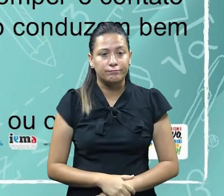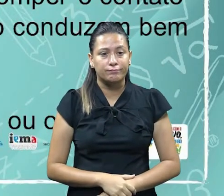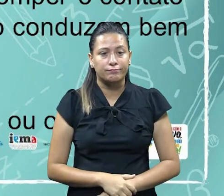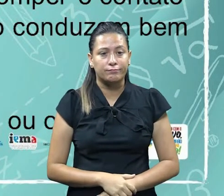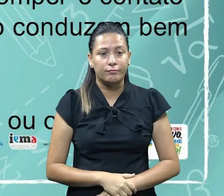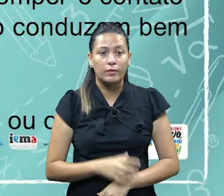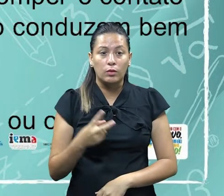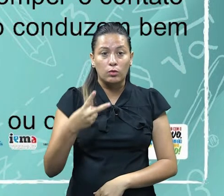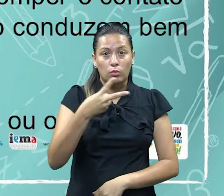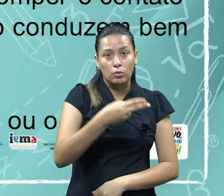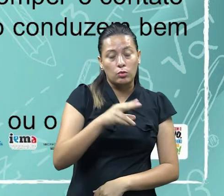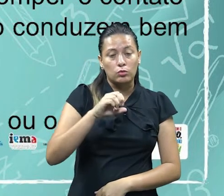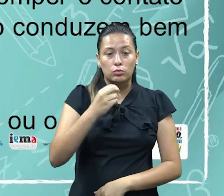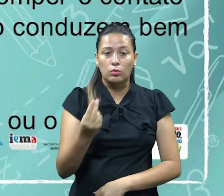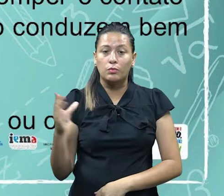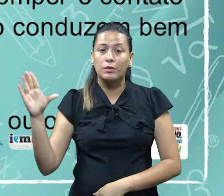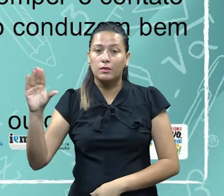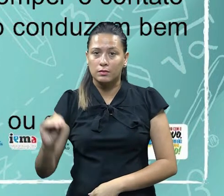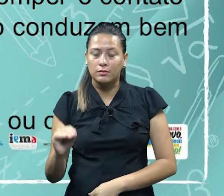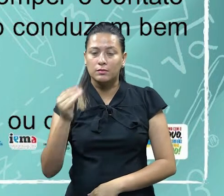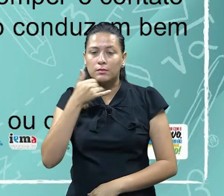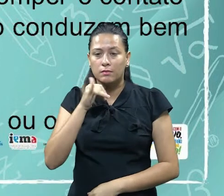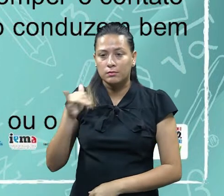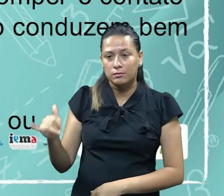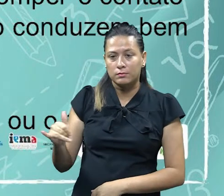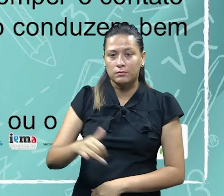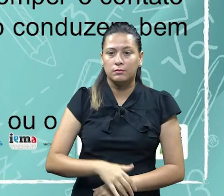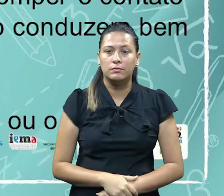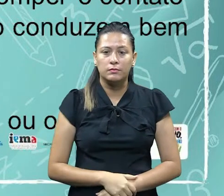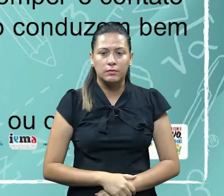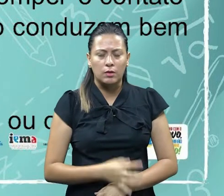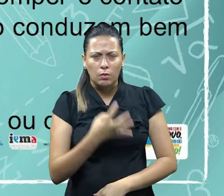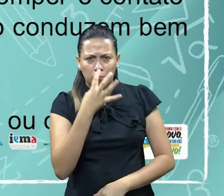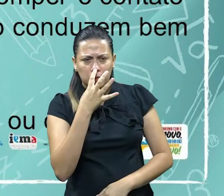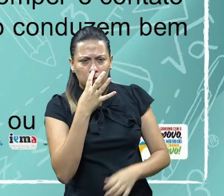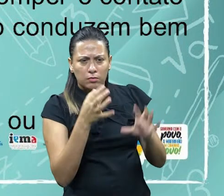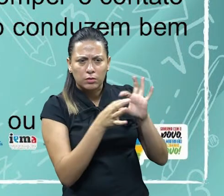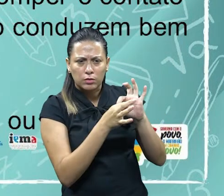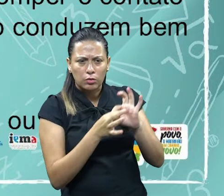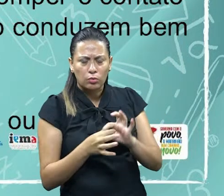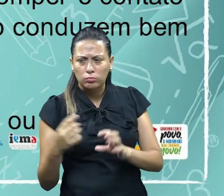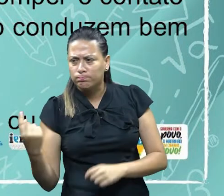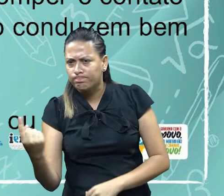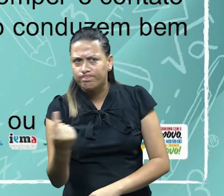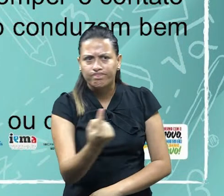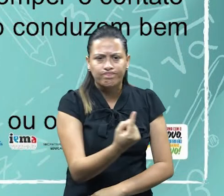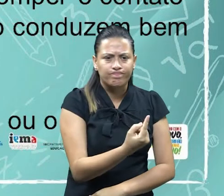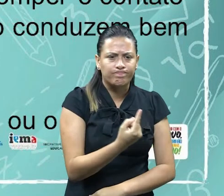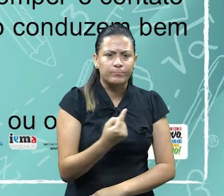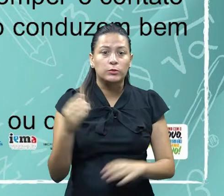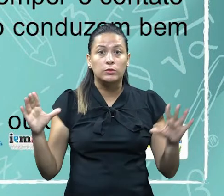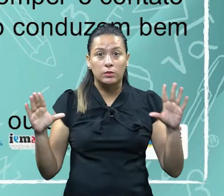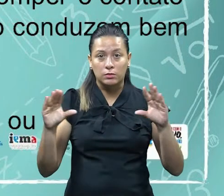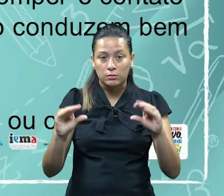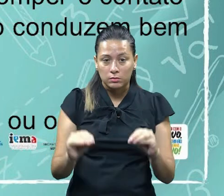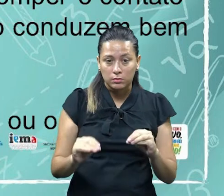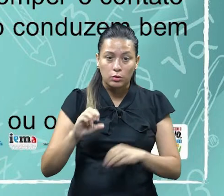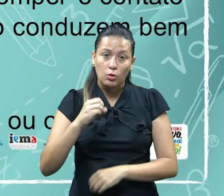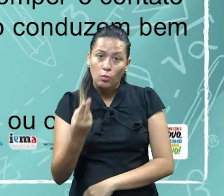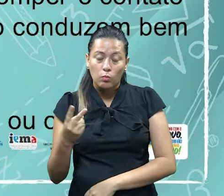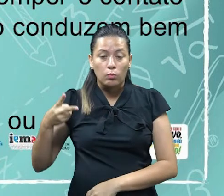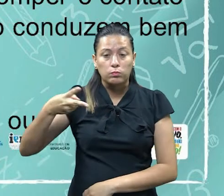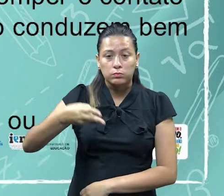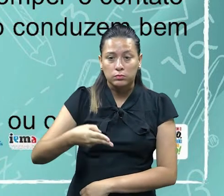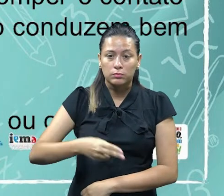Então, corte ou desligue a fonte de energia. Observe o contexto à sua volta para desligá-la